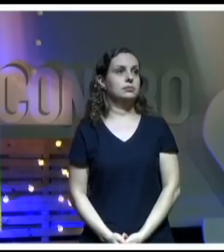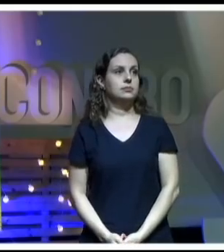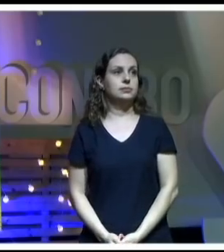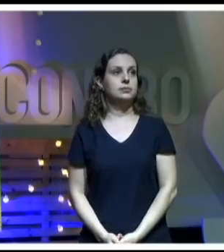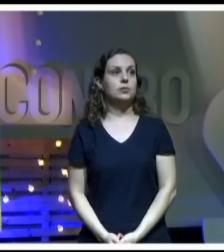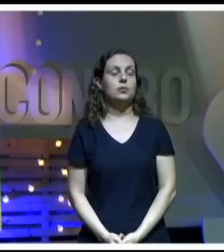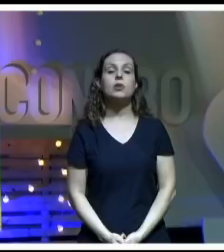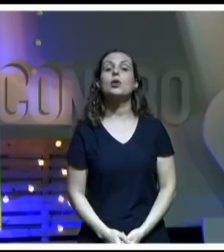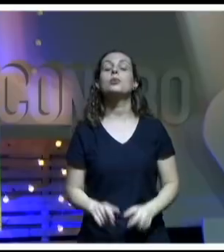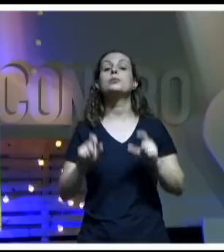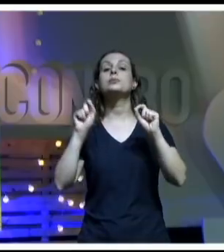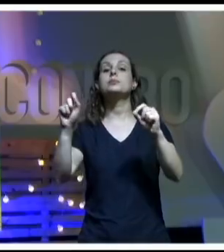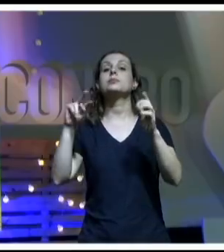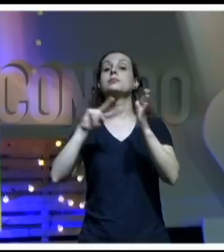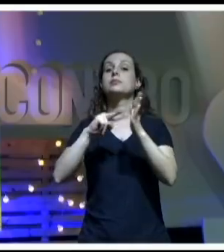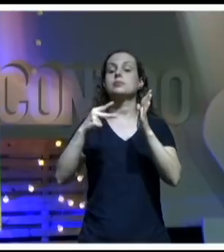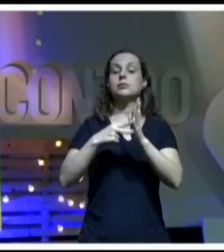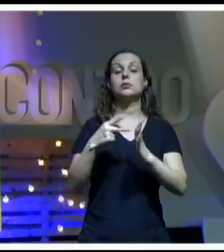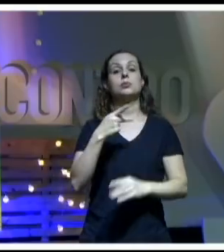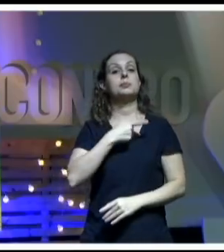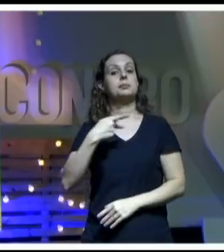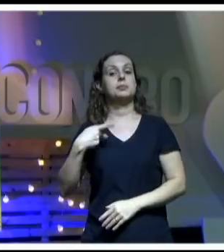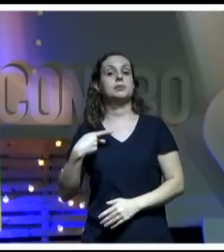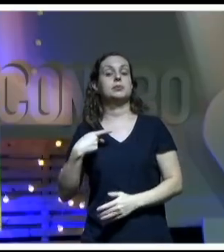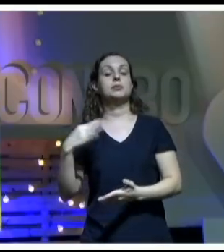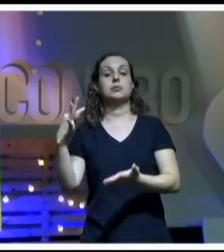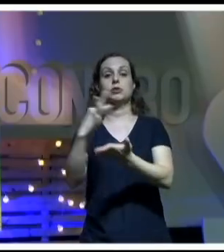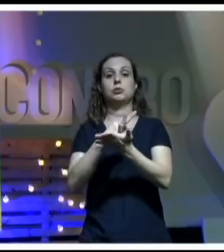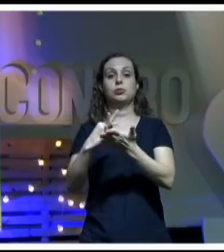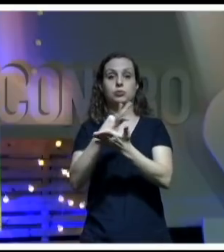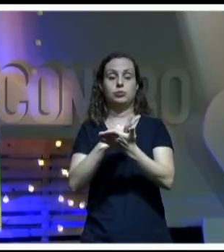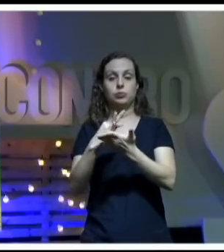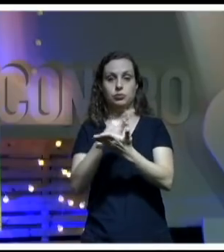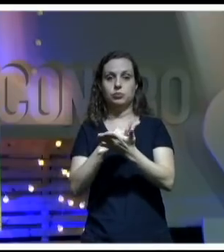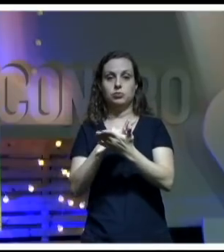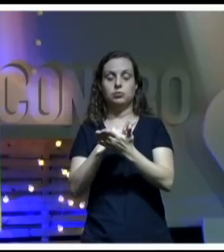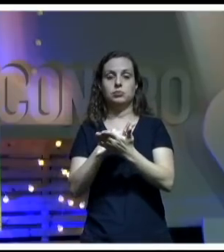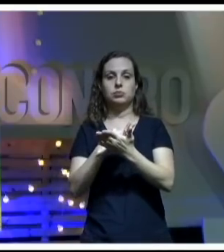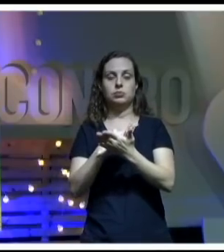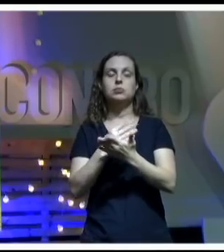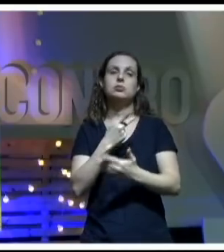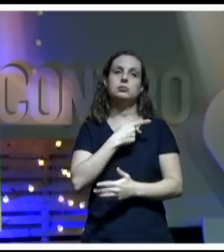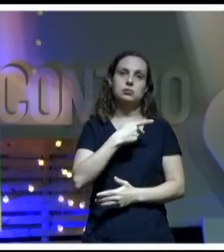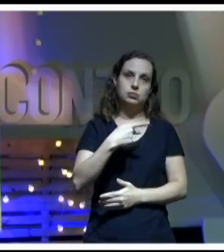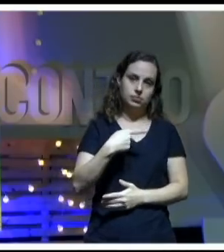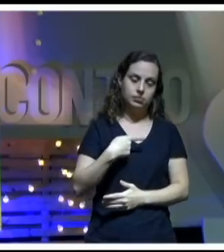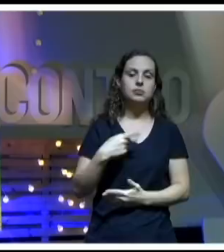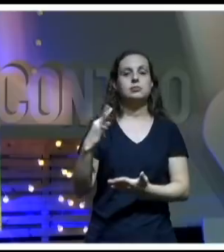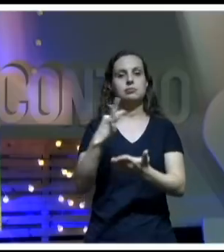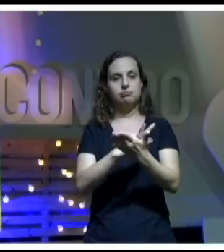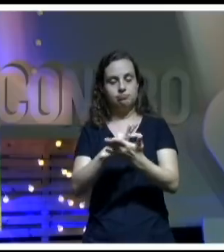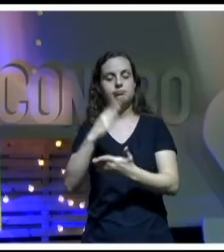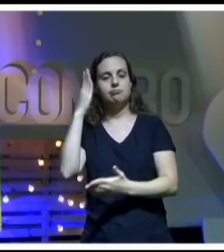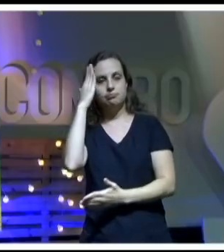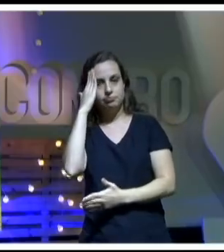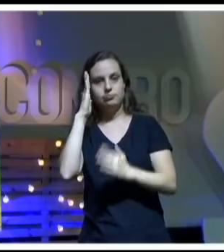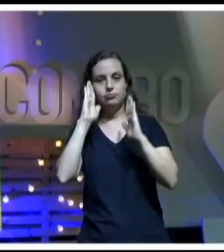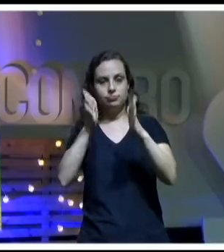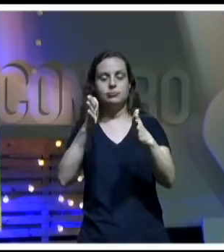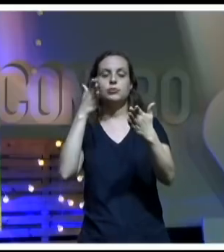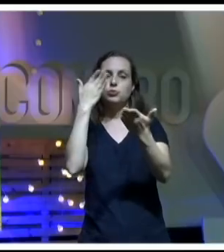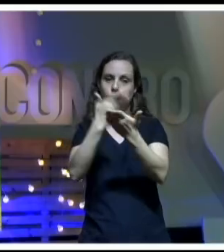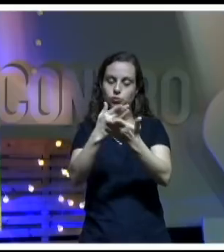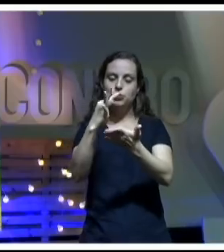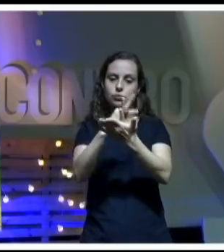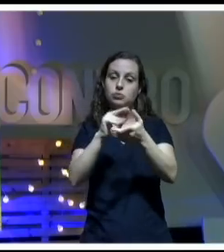afinal o que é um pastor e teólogo que é um líder teólogo é claro que todo pastor é um teólogo primário da sua congregação mas